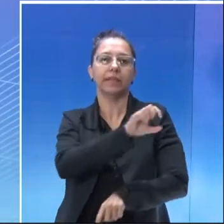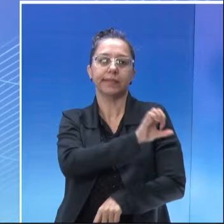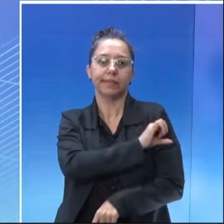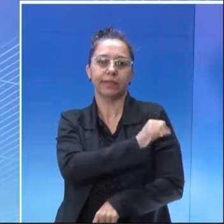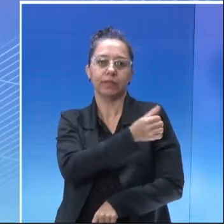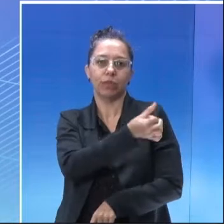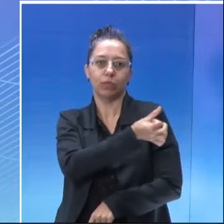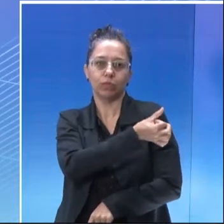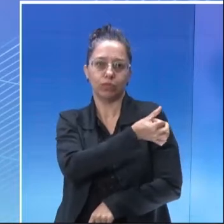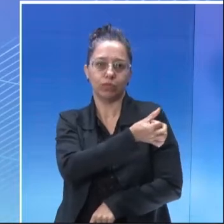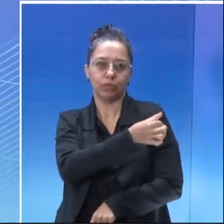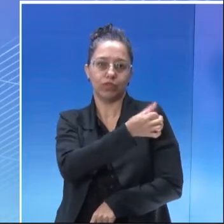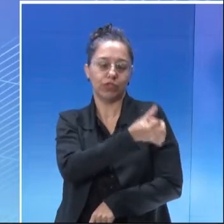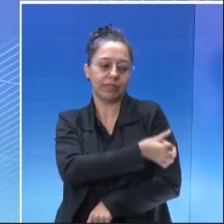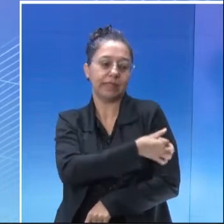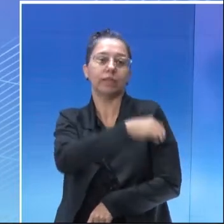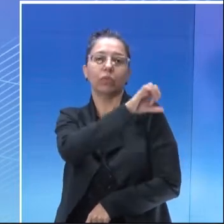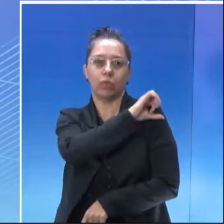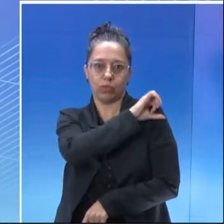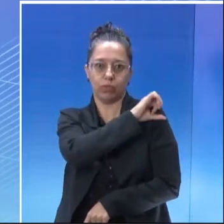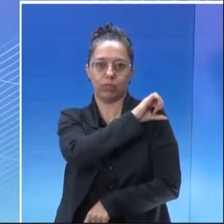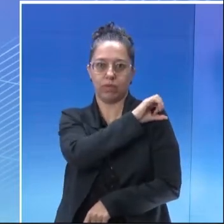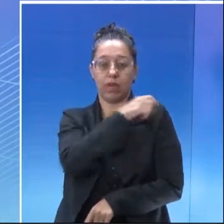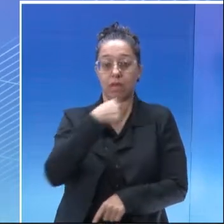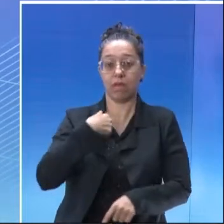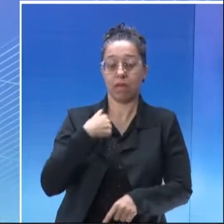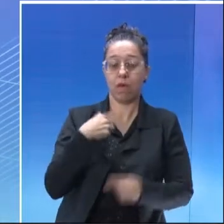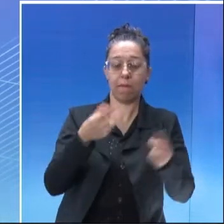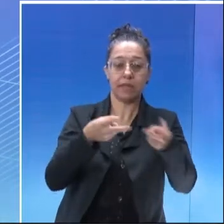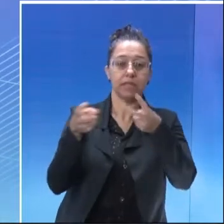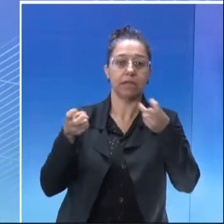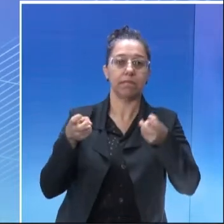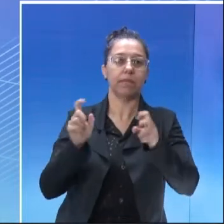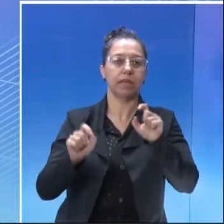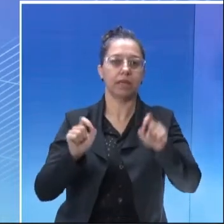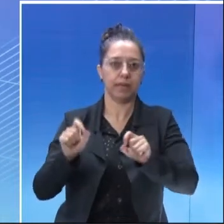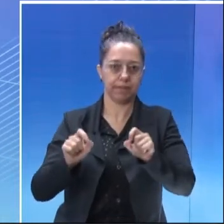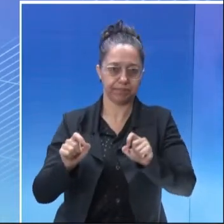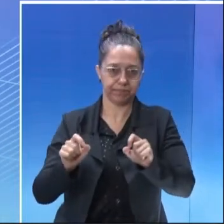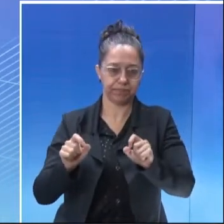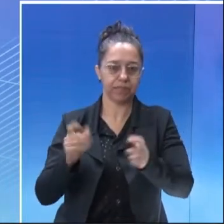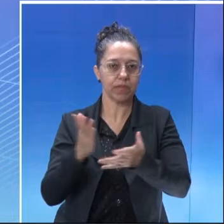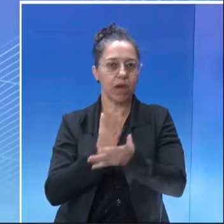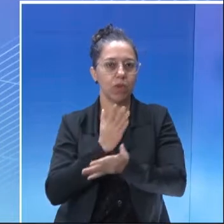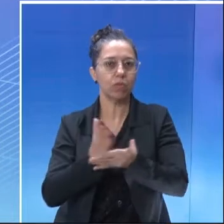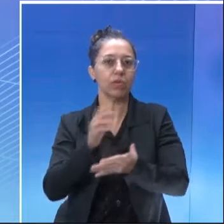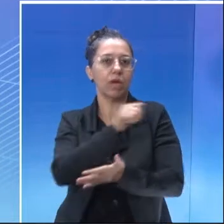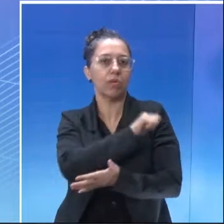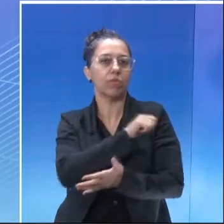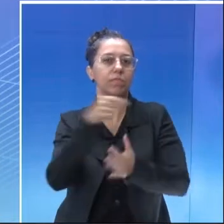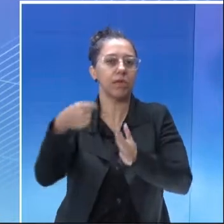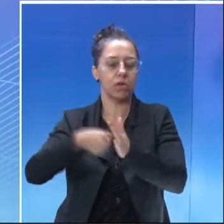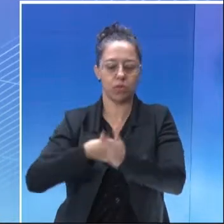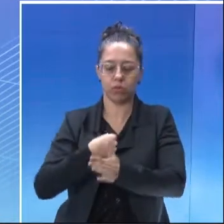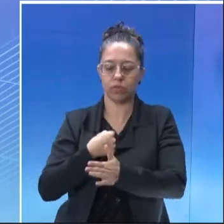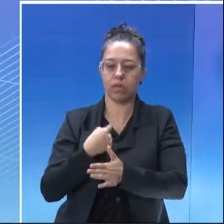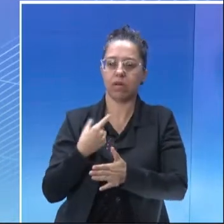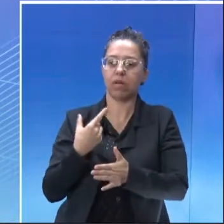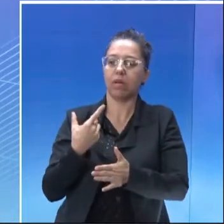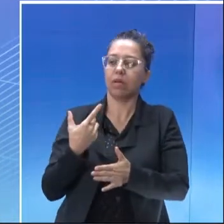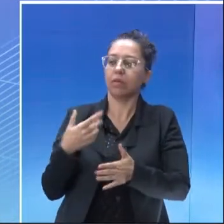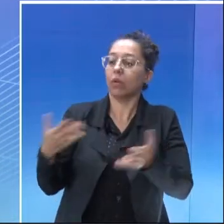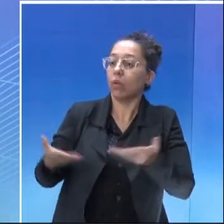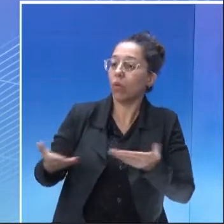E existe uma questão assim bastante interessante que eu consegui notar. Alguns alunos falam: professor, nós estamos vivendo